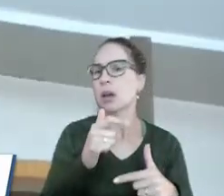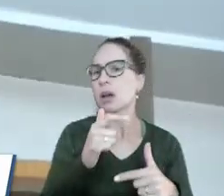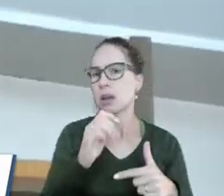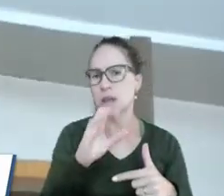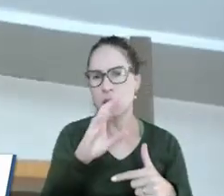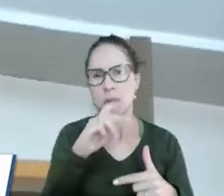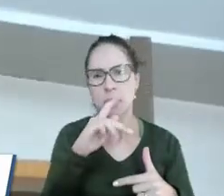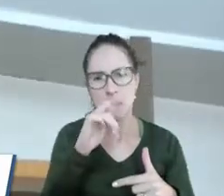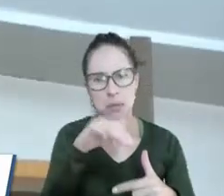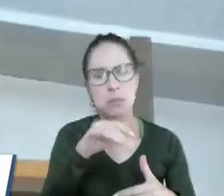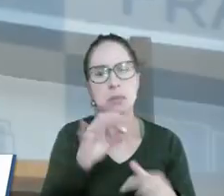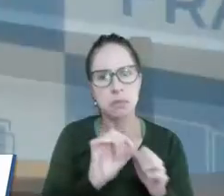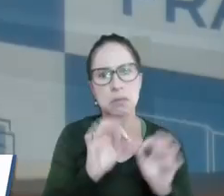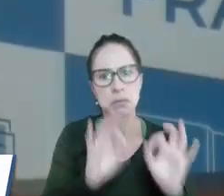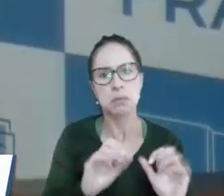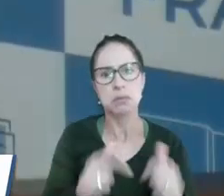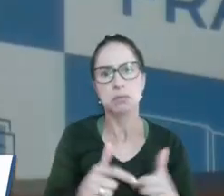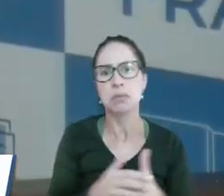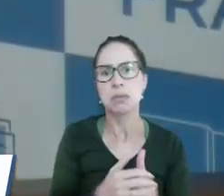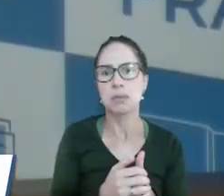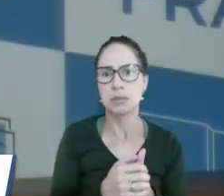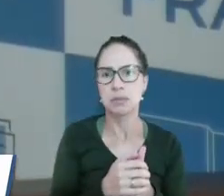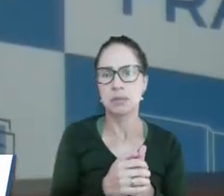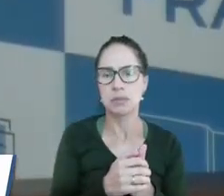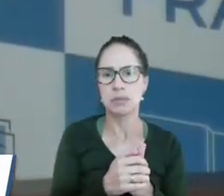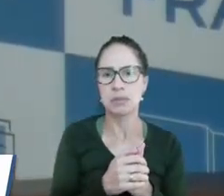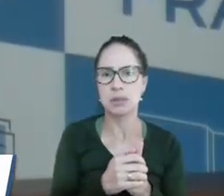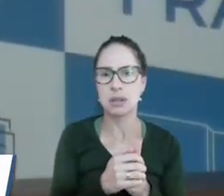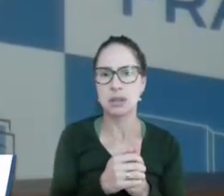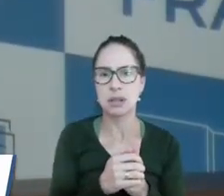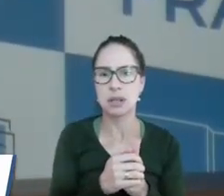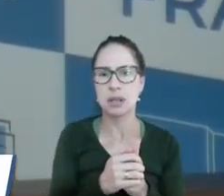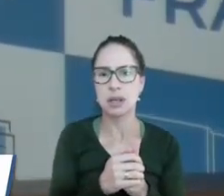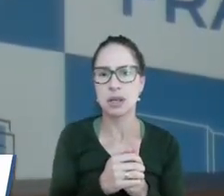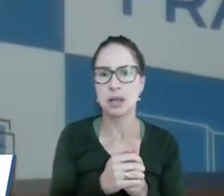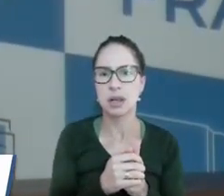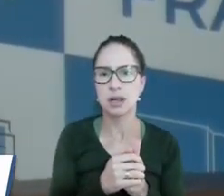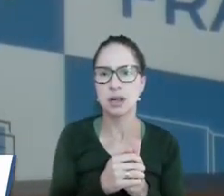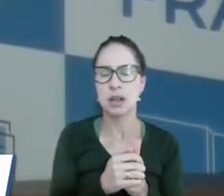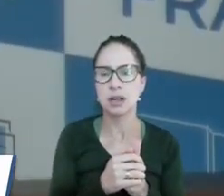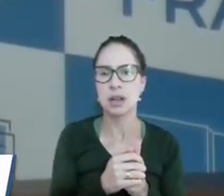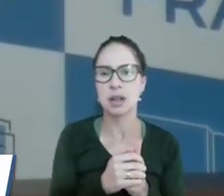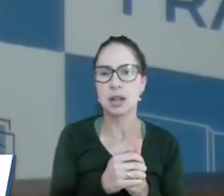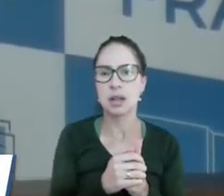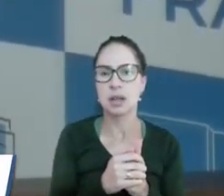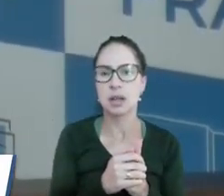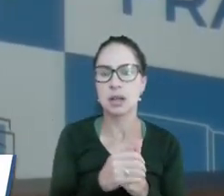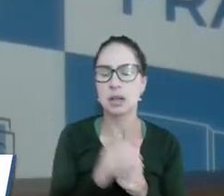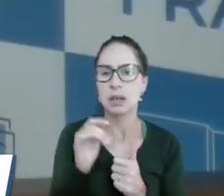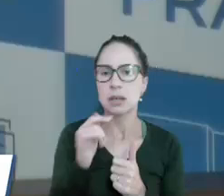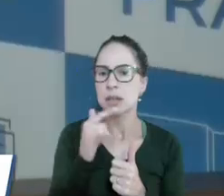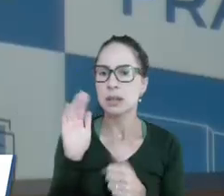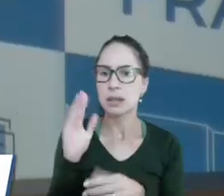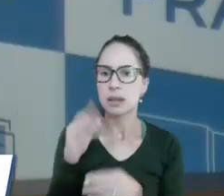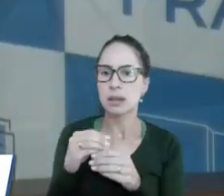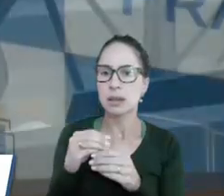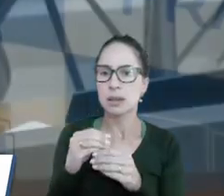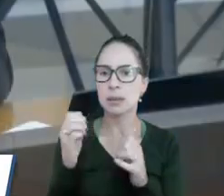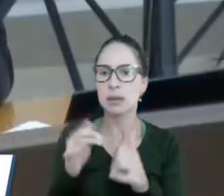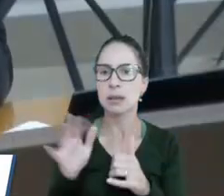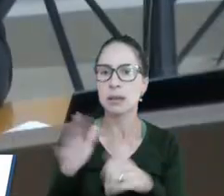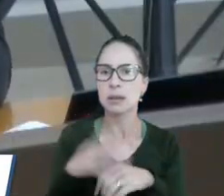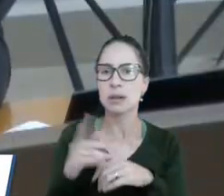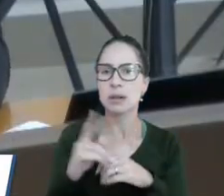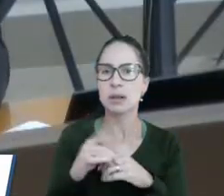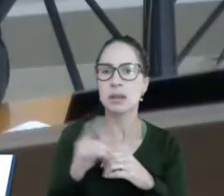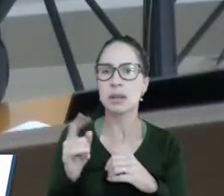faça. Só para fazer um esclarecimento. Pois não, Excelência. Ô Gilson, só para esclarecer o que você falou, eu em